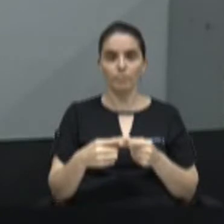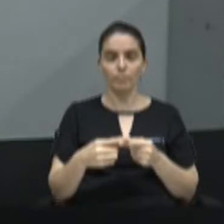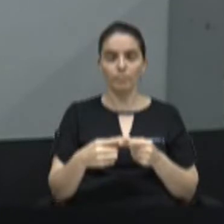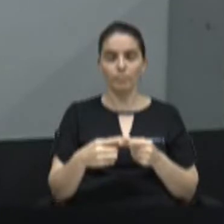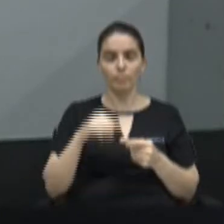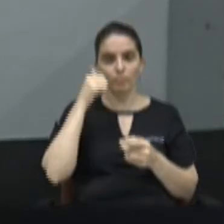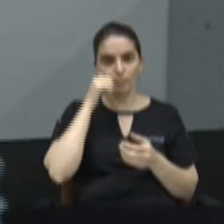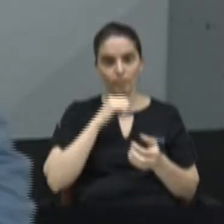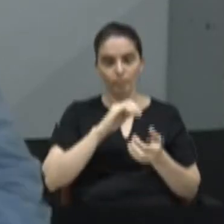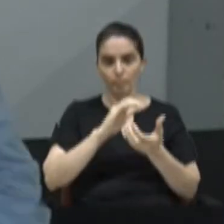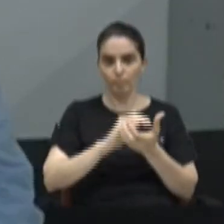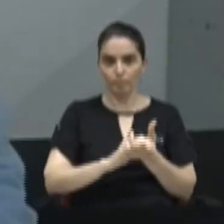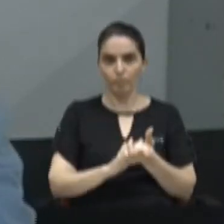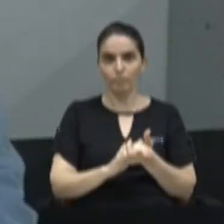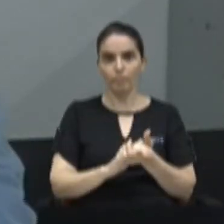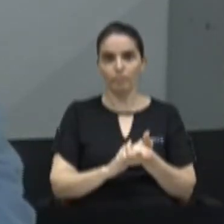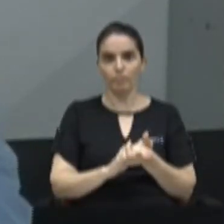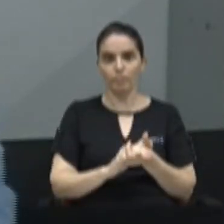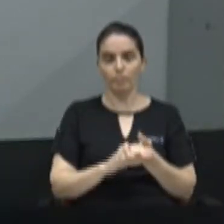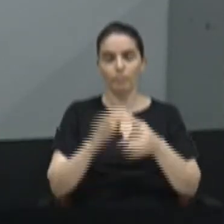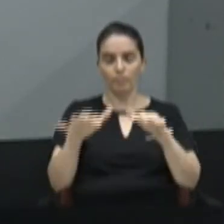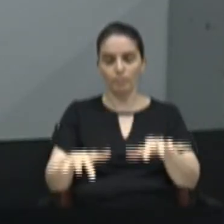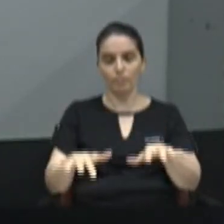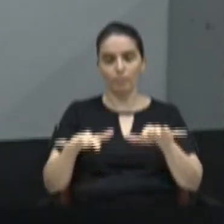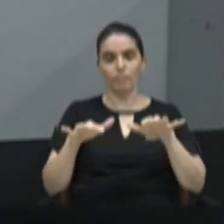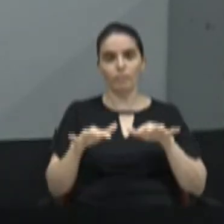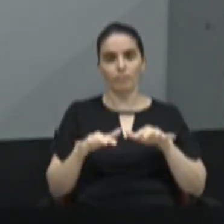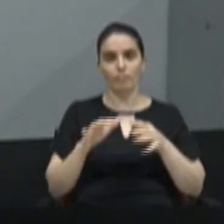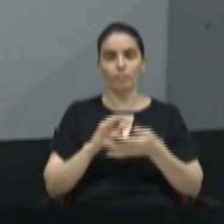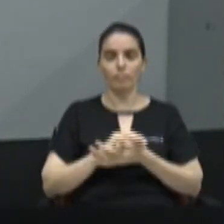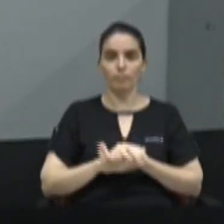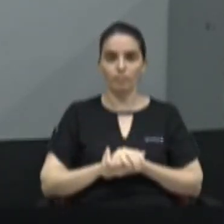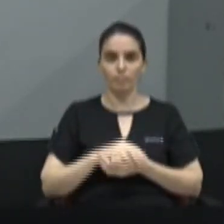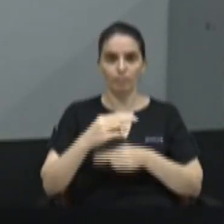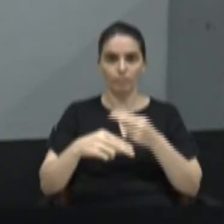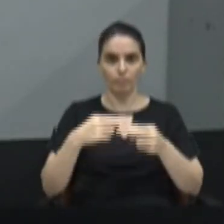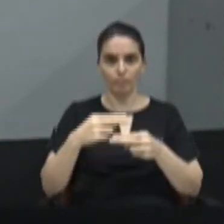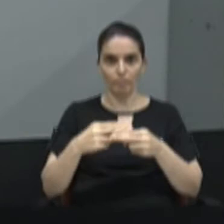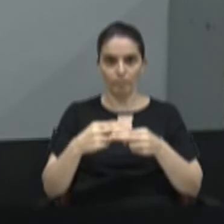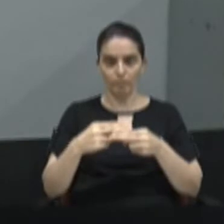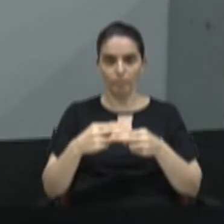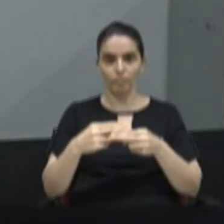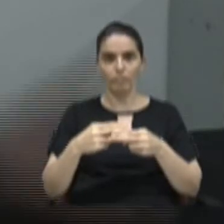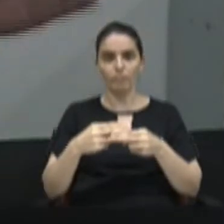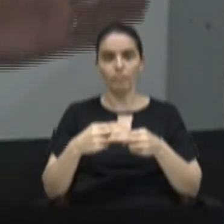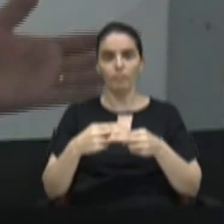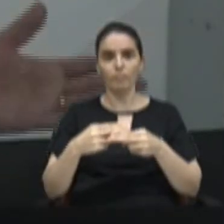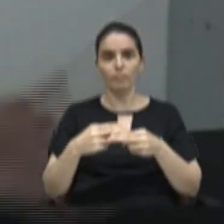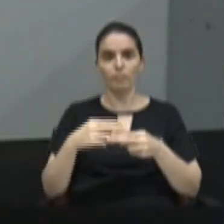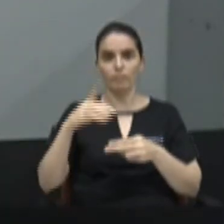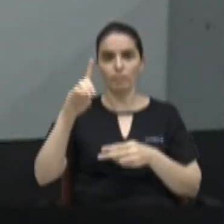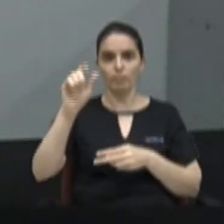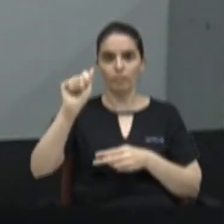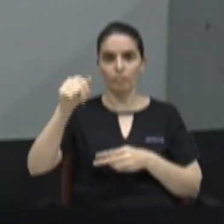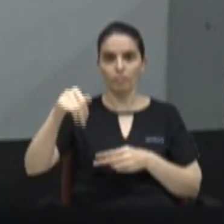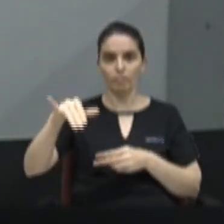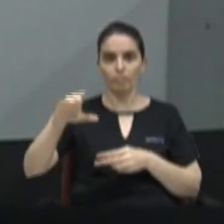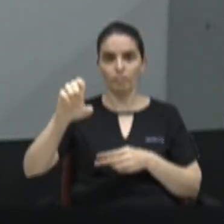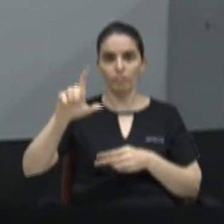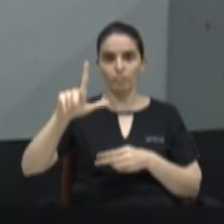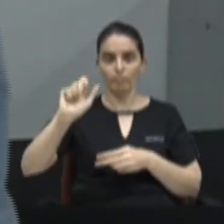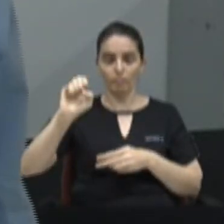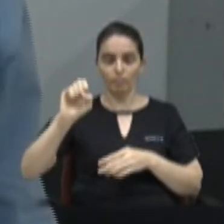ilustríssima esposa se encontra em plenário. Então, em nome da minha amada esposa Daniele, eu